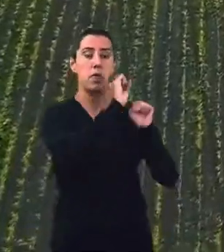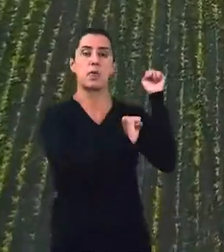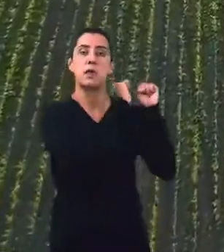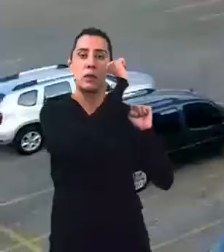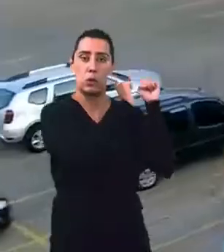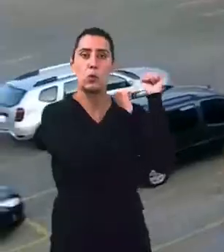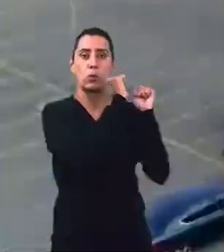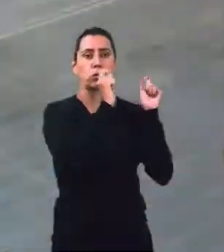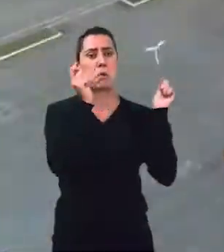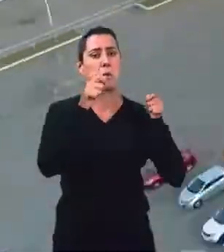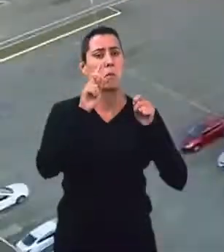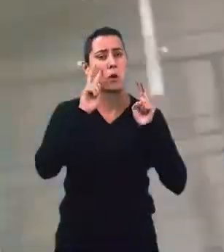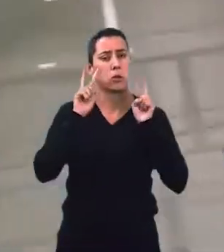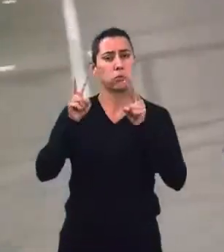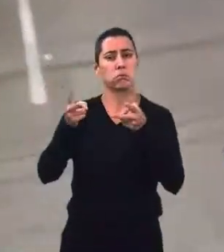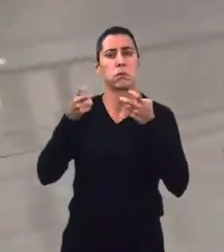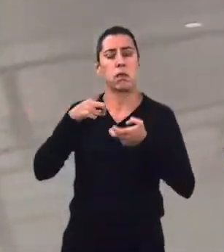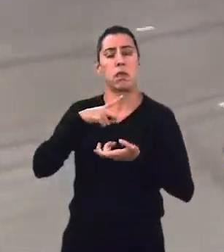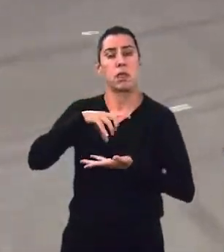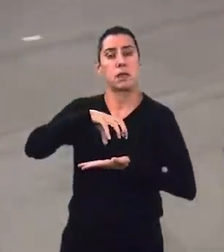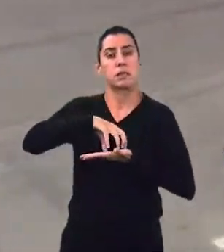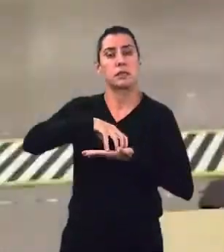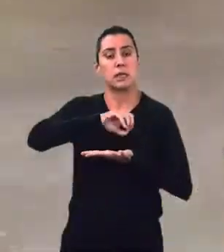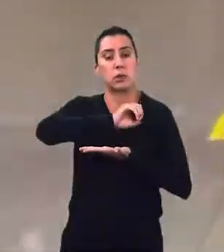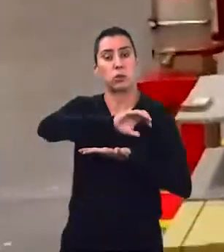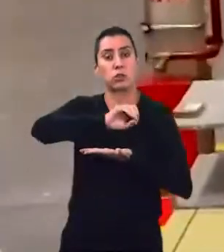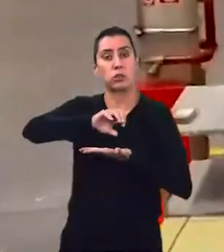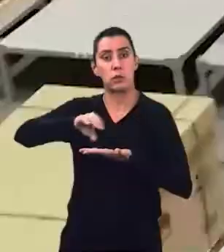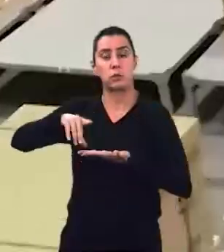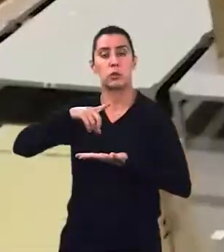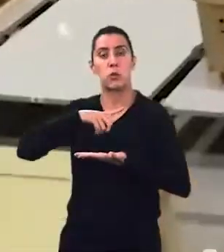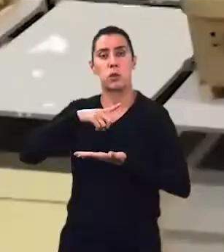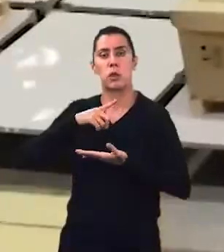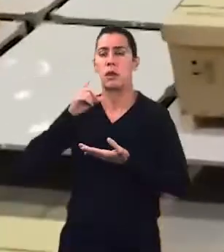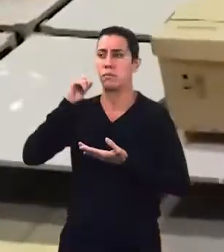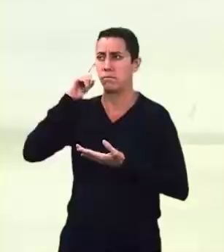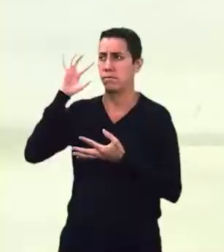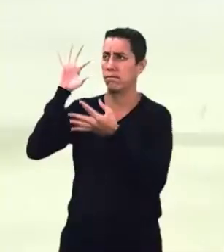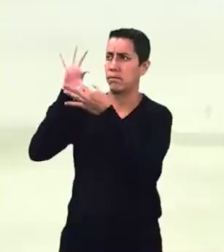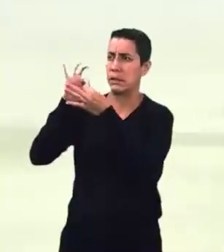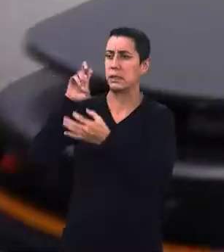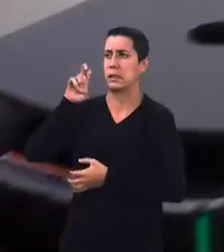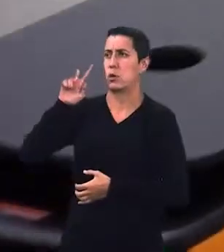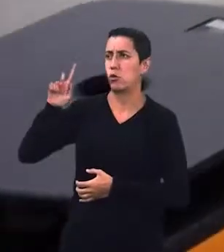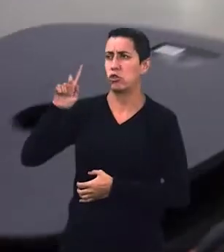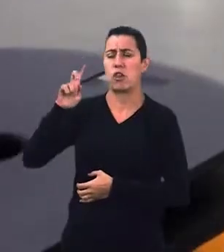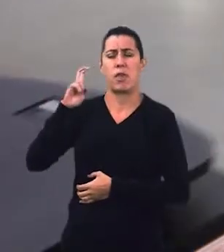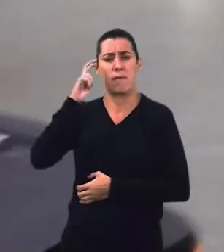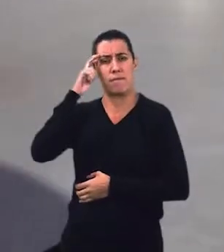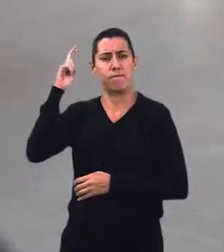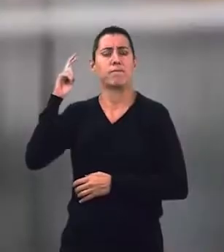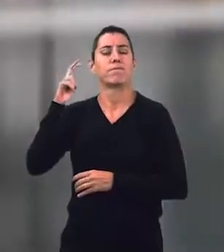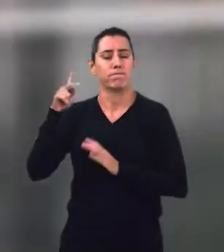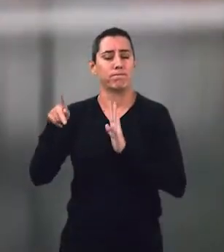visto em nosso centro de distribuição, um armazém inteligente com conexão 5G, pioneiro na América Latina.